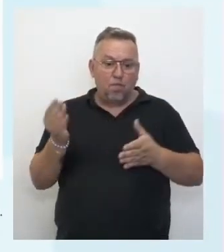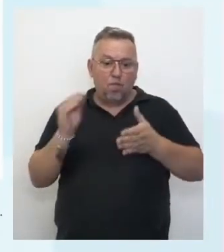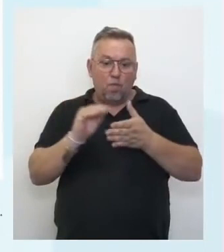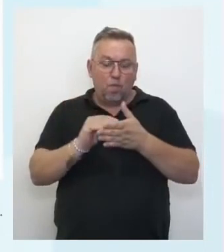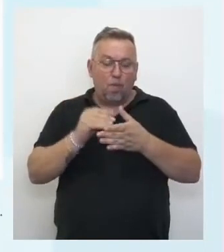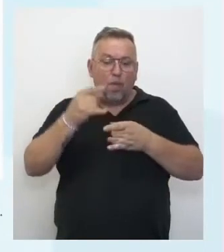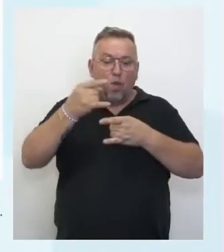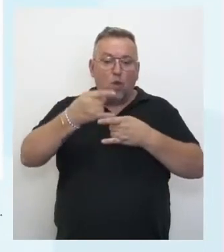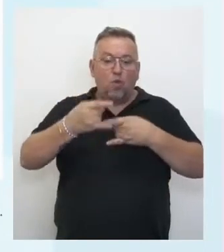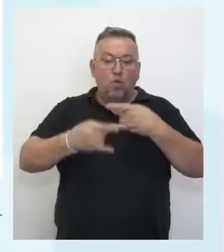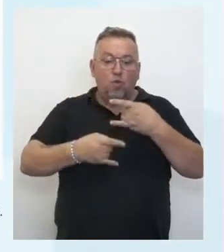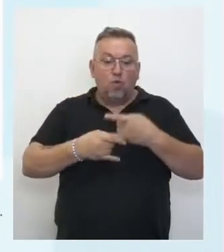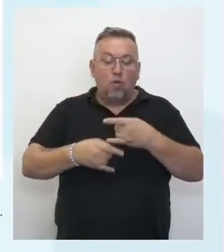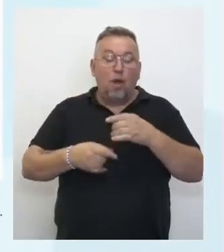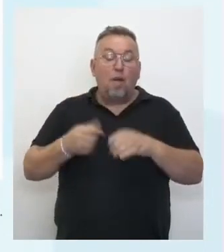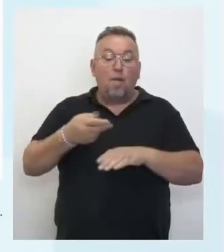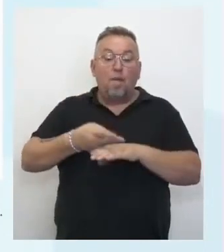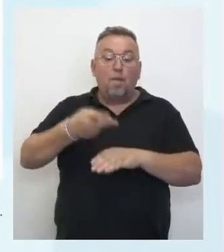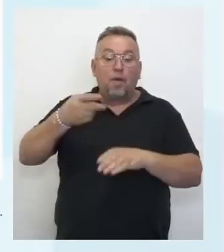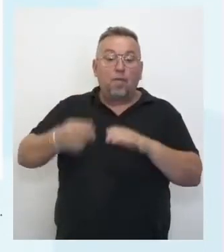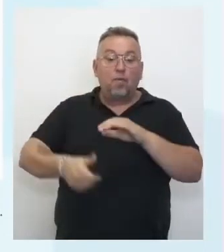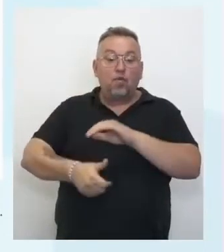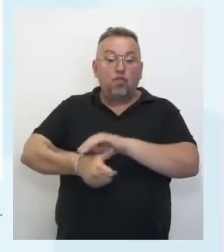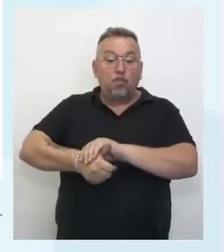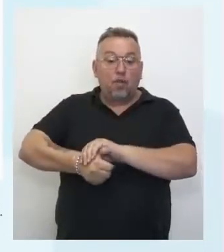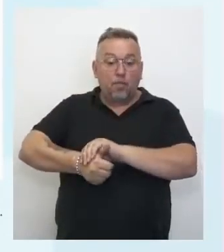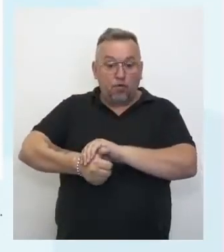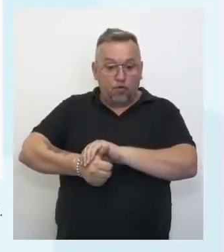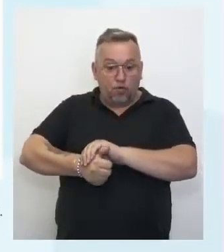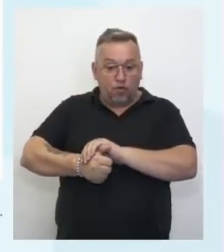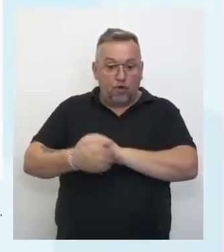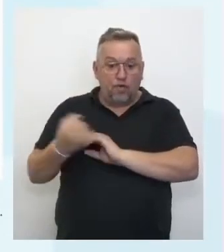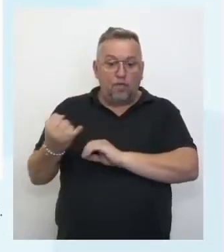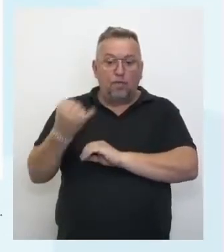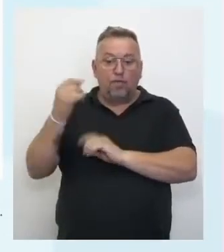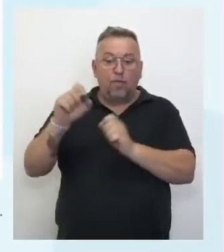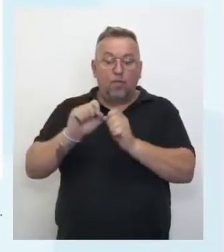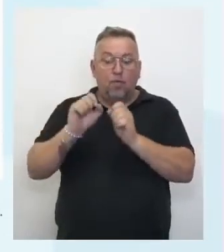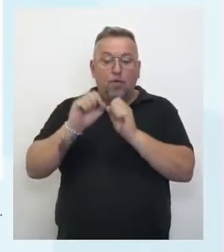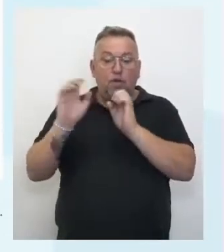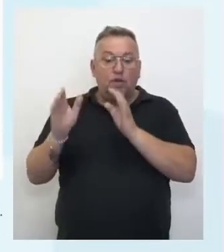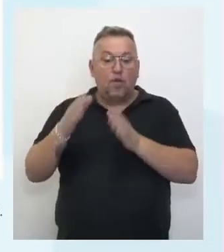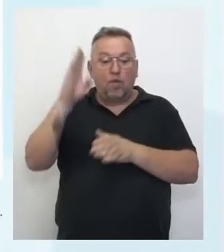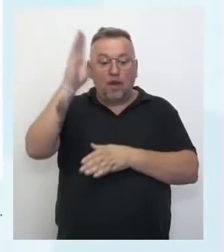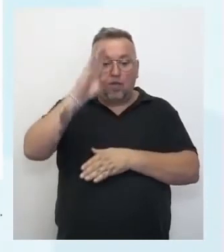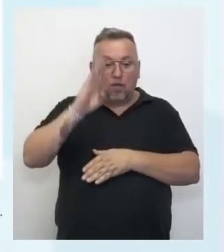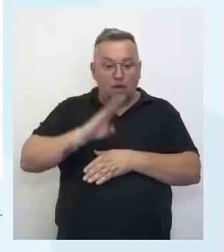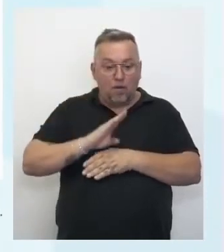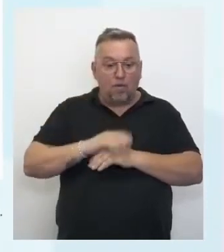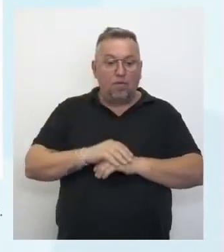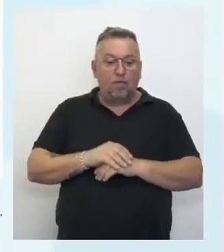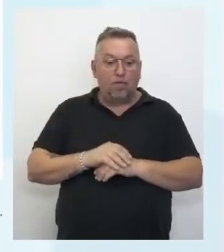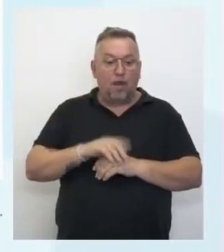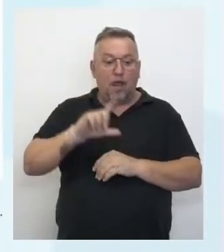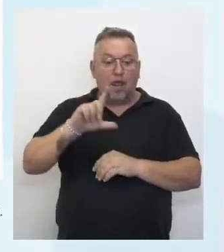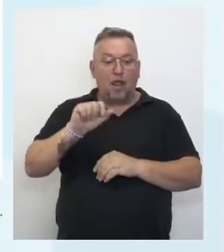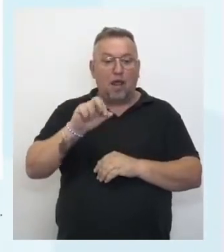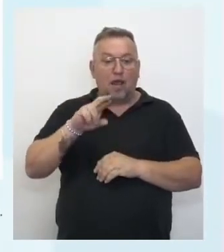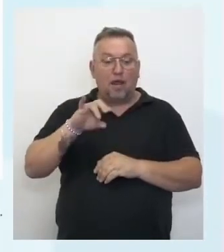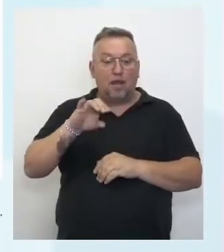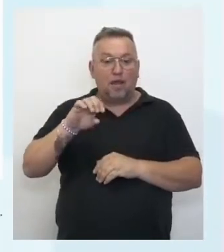em quadrinhos no Prêmio Jabuti valoriza a produção nacional, afirma professor da USP, por Larissa